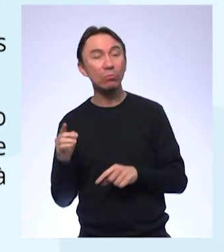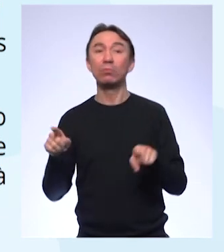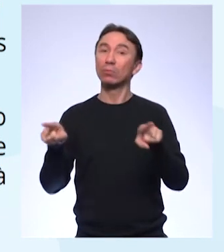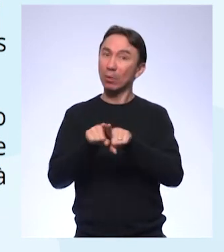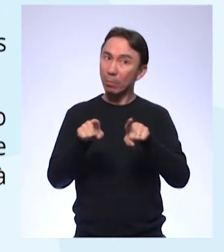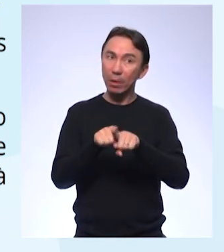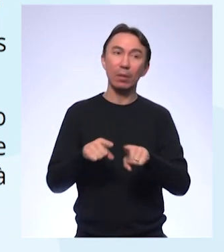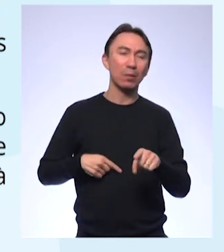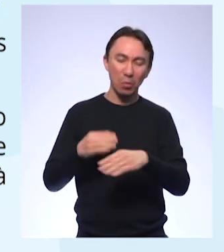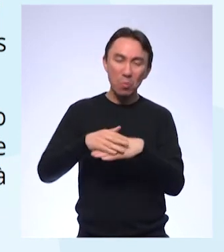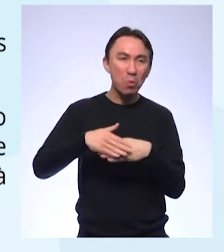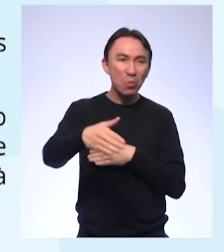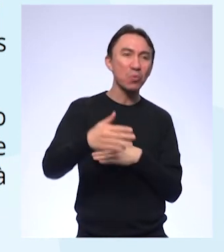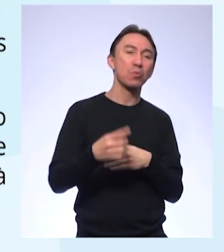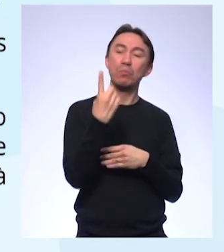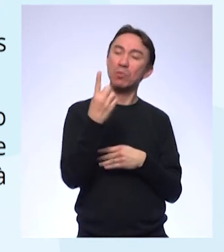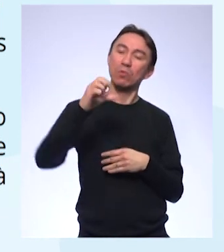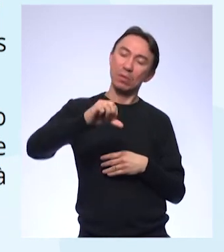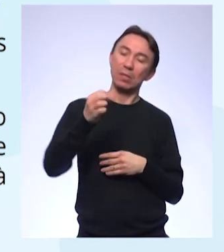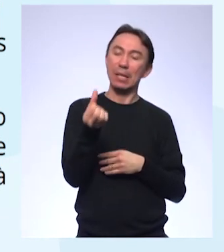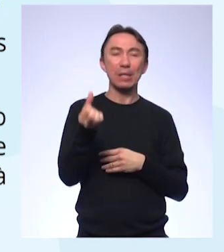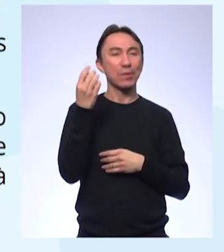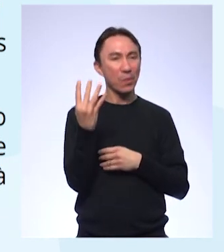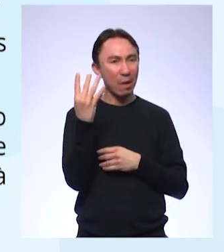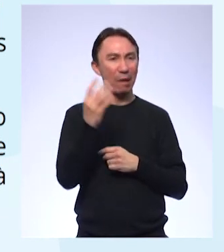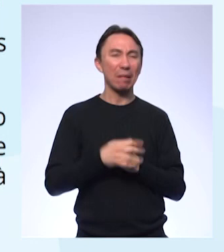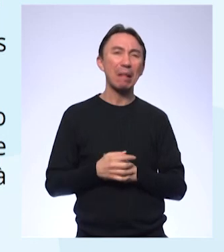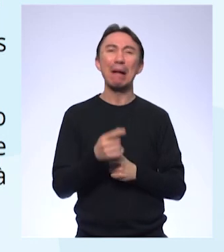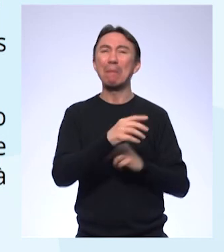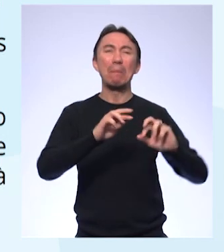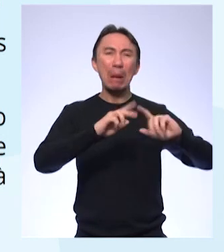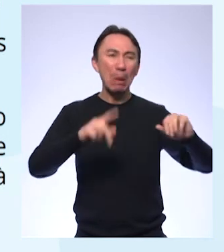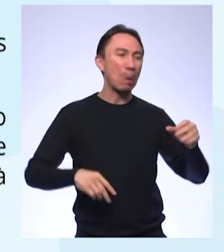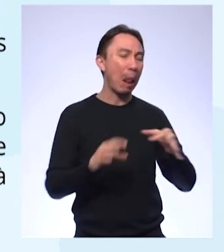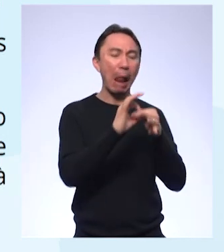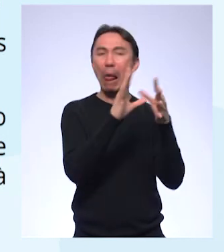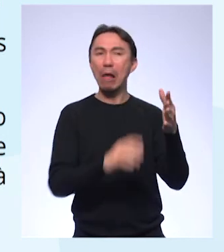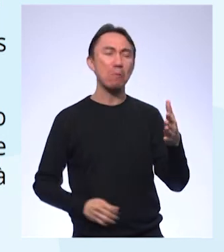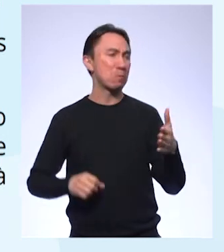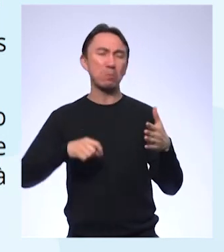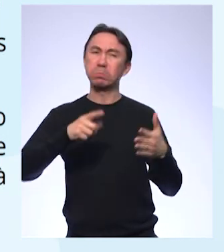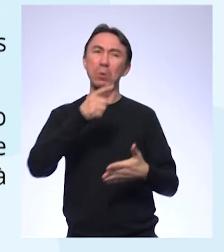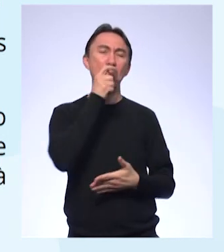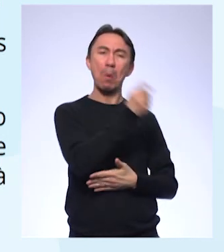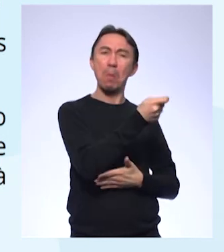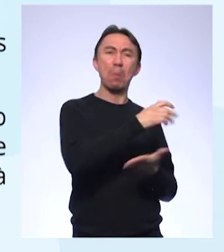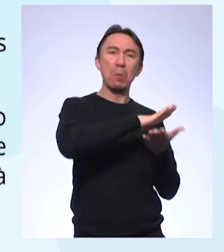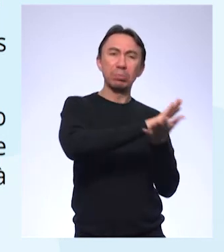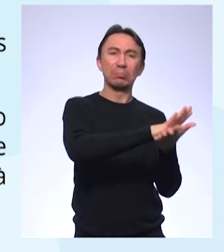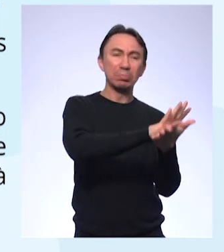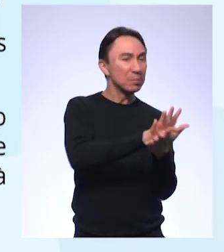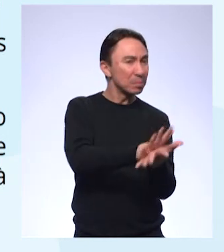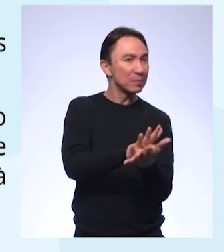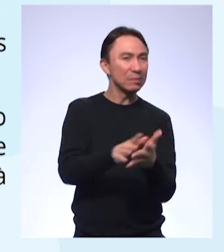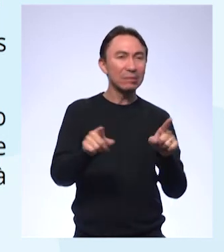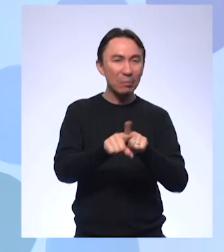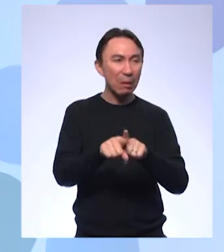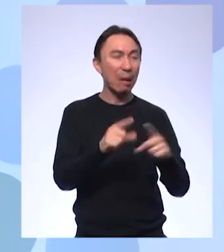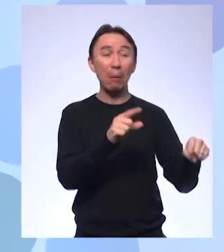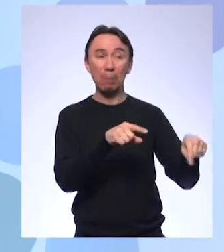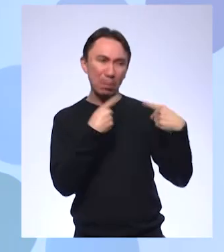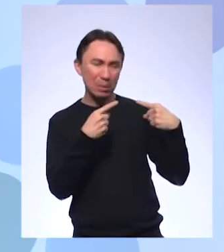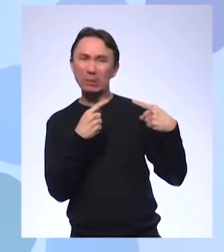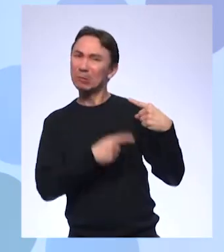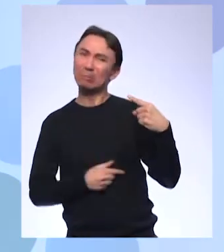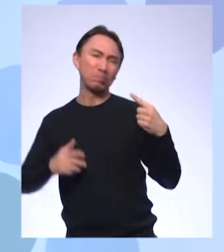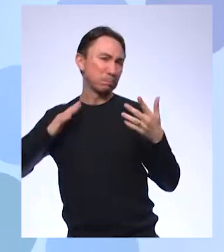1964, considerando especialmente a supressão das liberdades e a repressão à oposição. Lembrando que essa